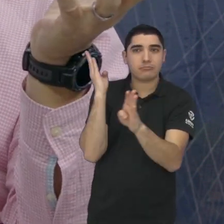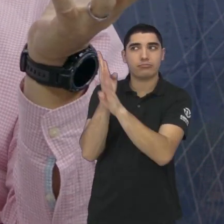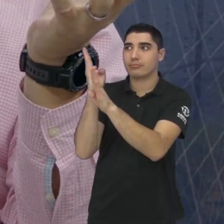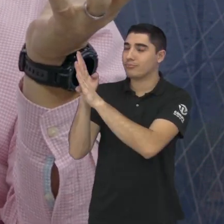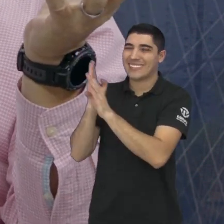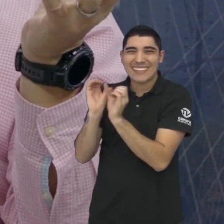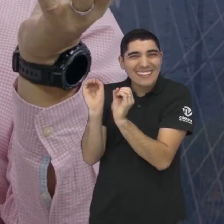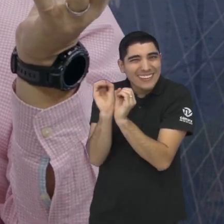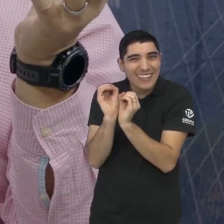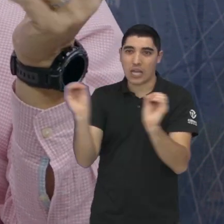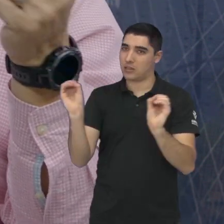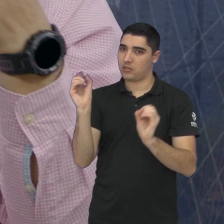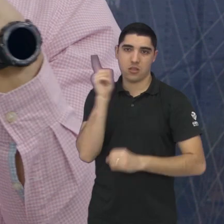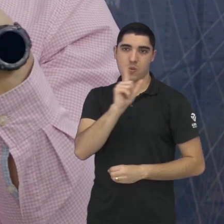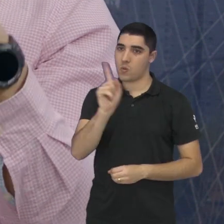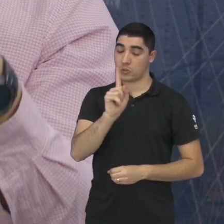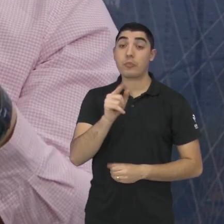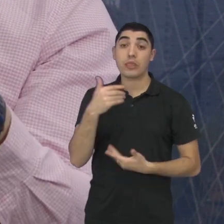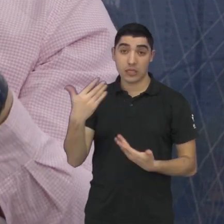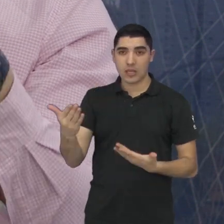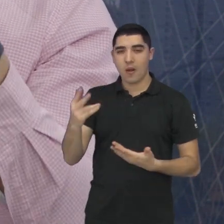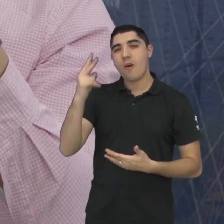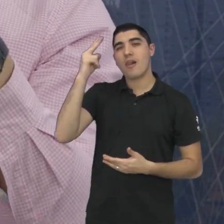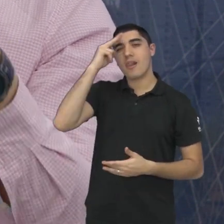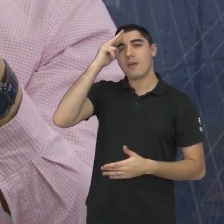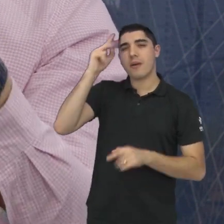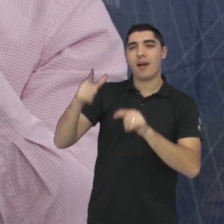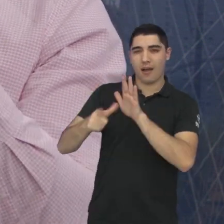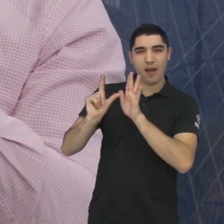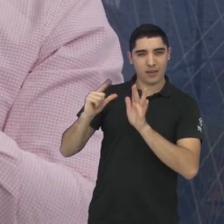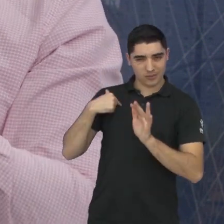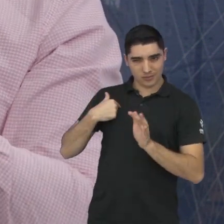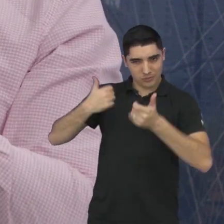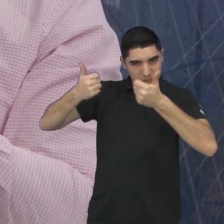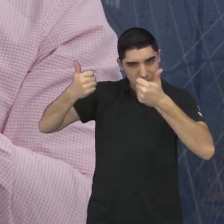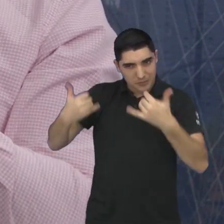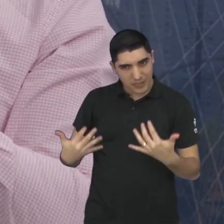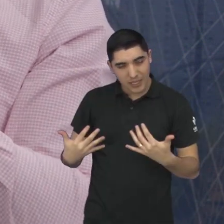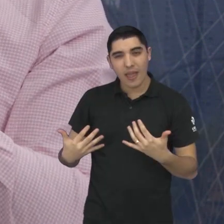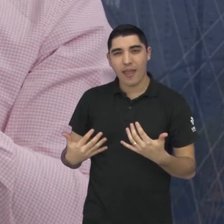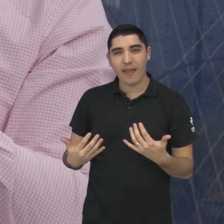conhece. E aquilo que eu falei das distâncias no começo da conversa aqui,